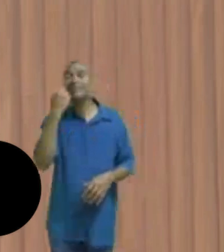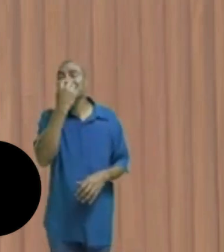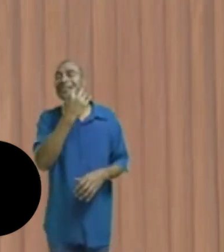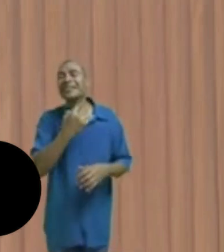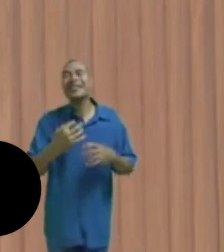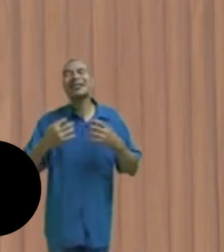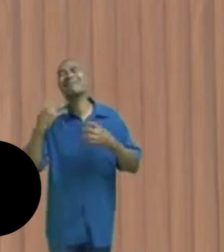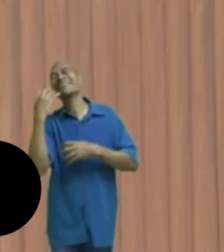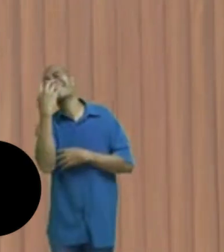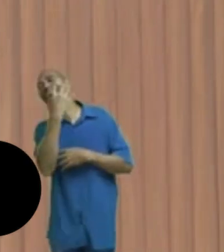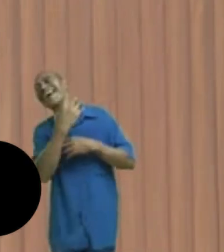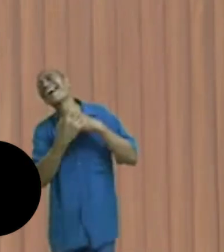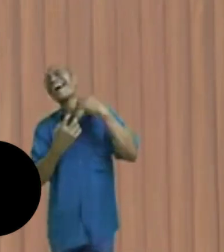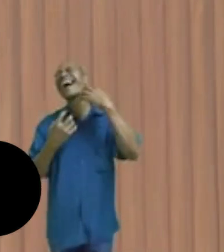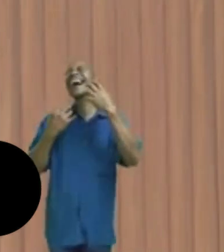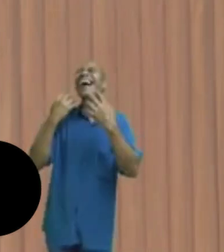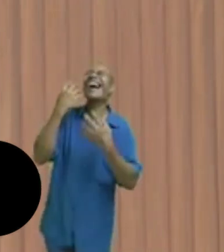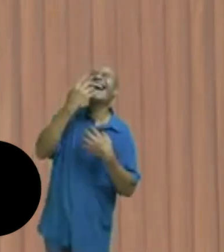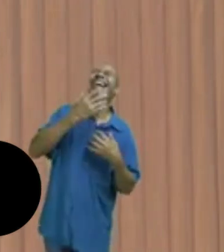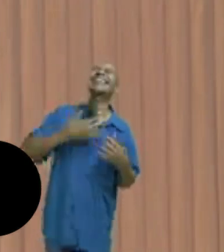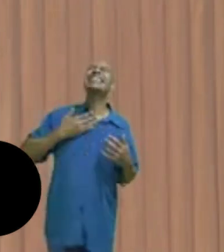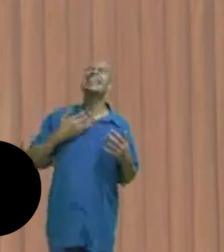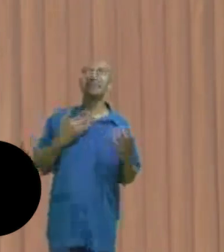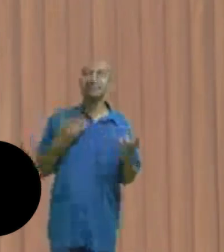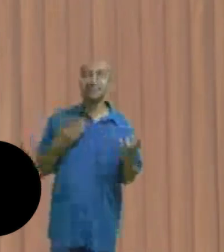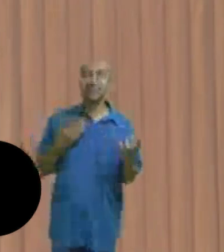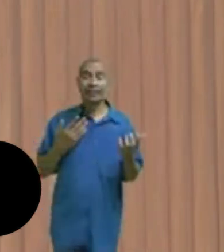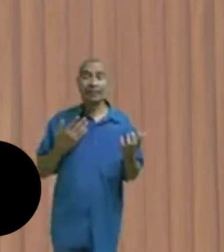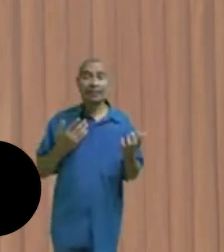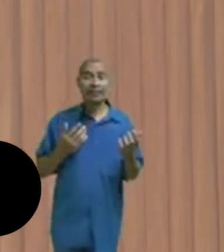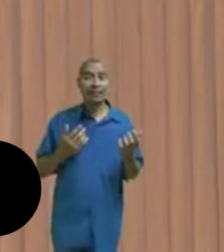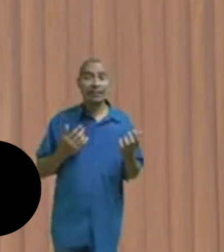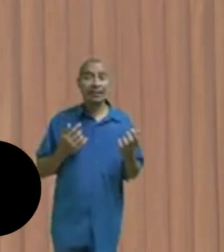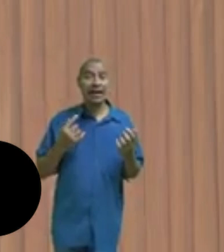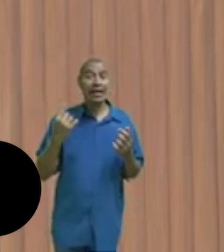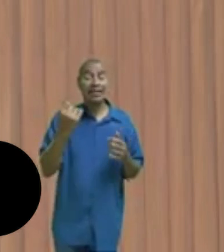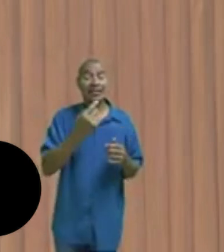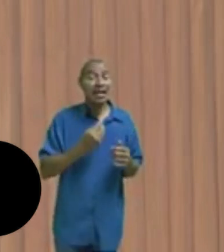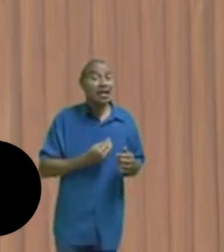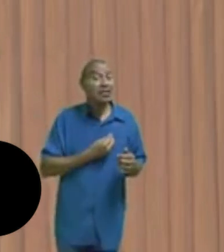Então, a gente estava numa maré de azar danada, irmãos.